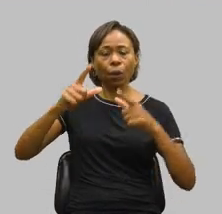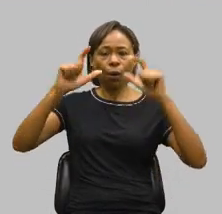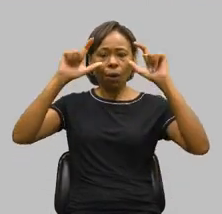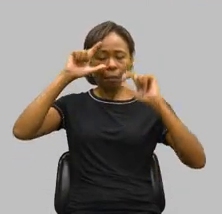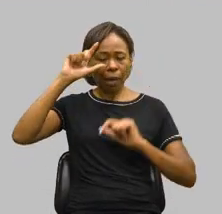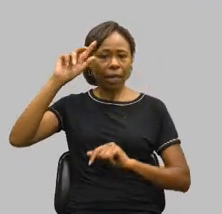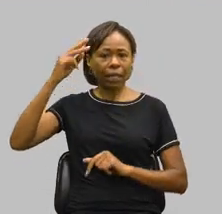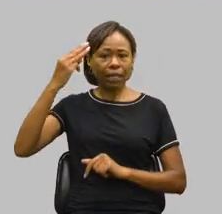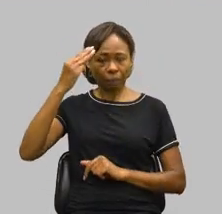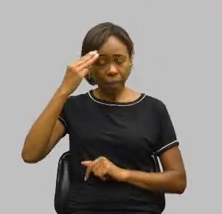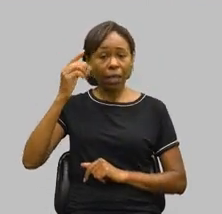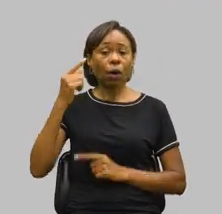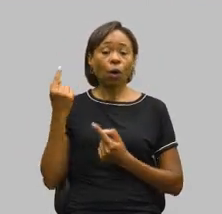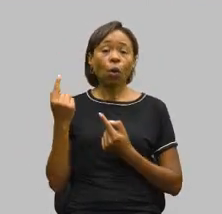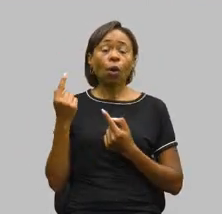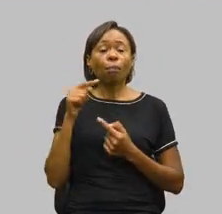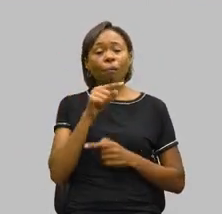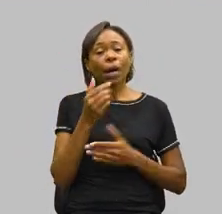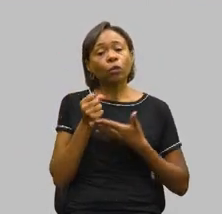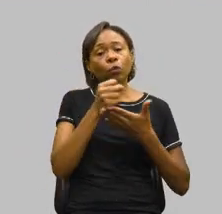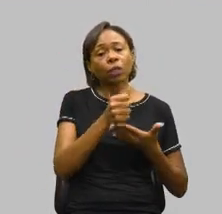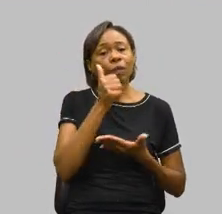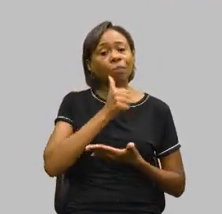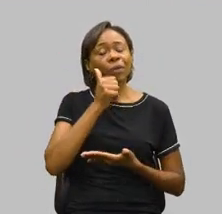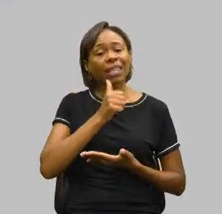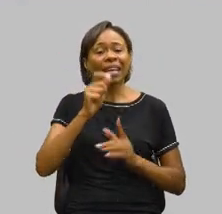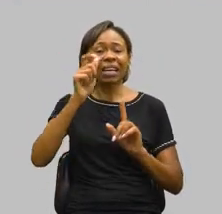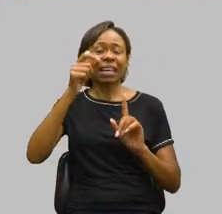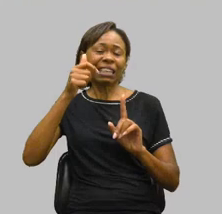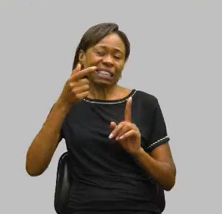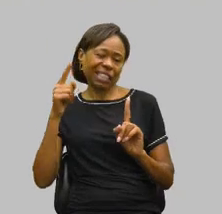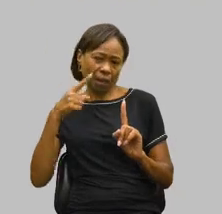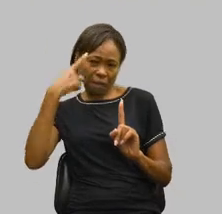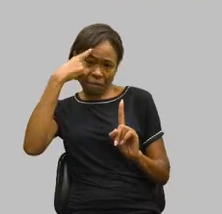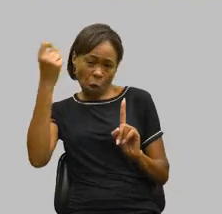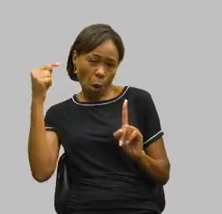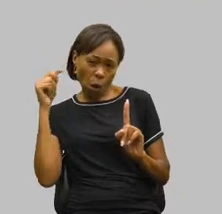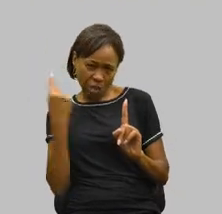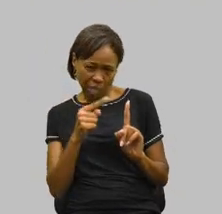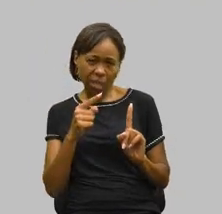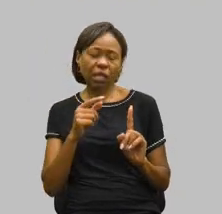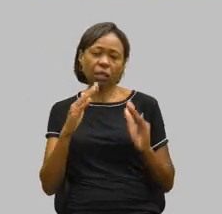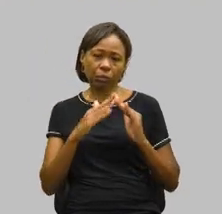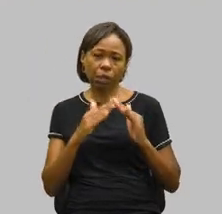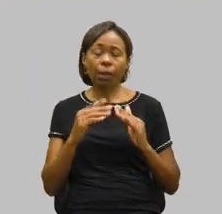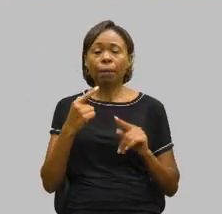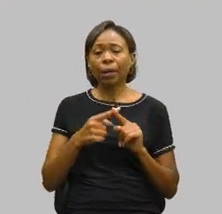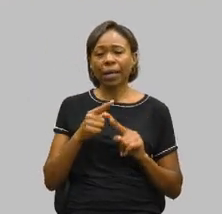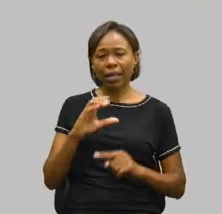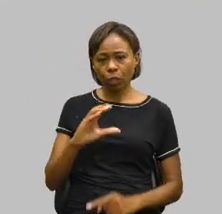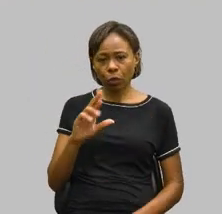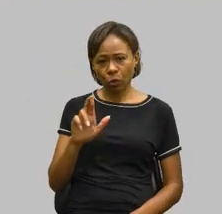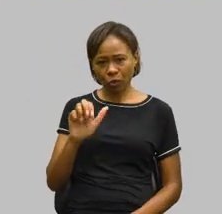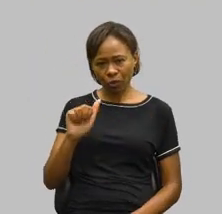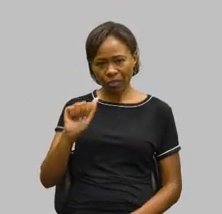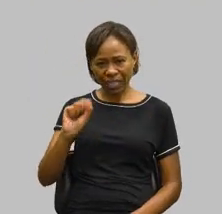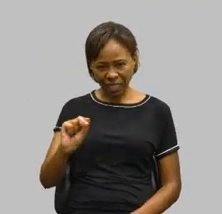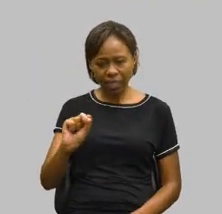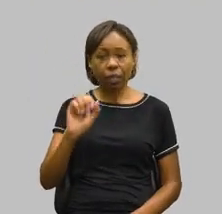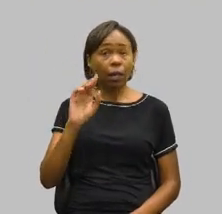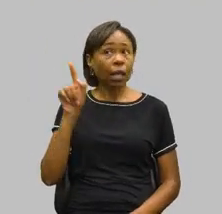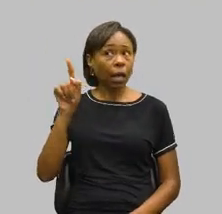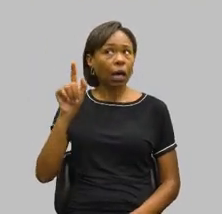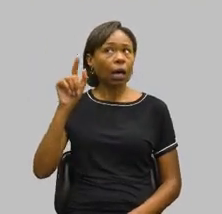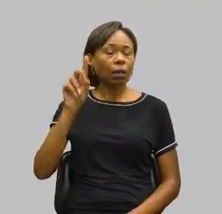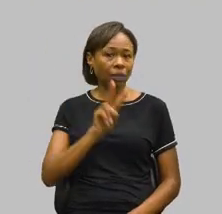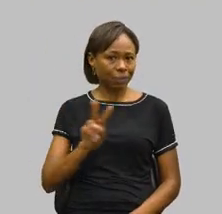vítimas de violência doméstica porque a gente sabe na prática quando chega pra gente Principalmente nos creias eu digo que Vespasiano graças a Deus